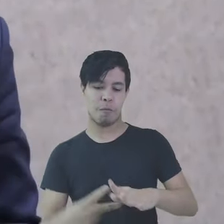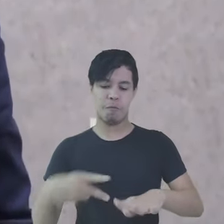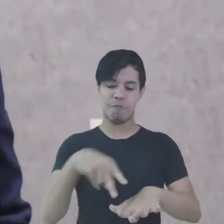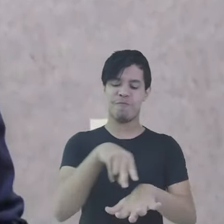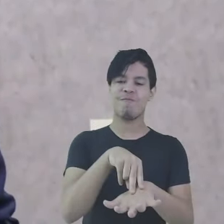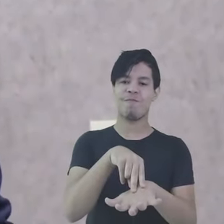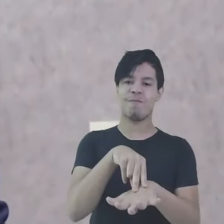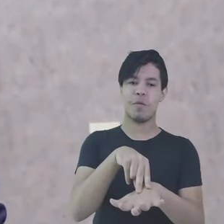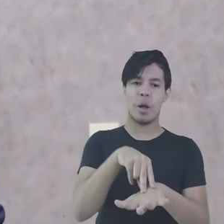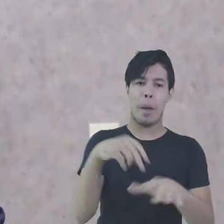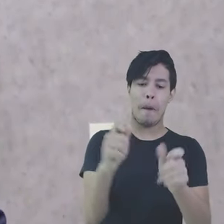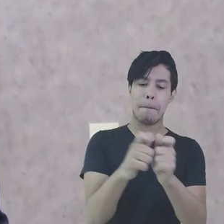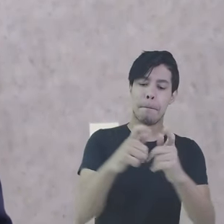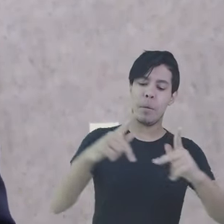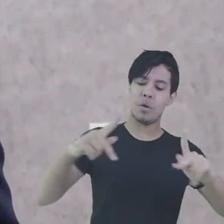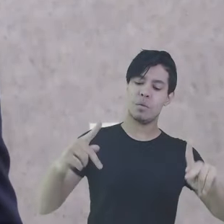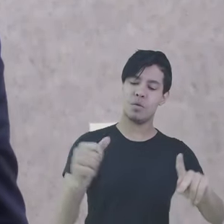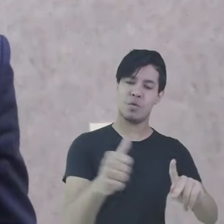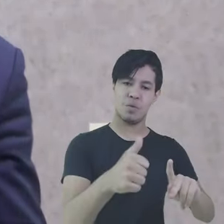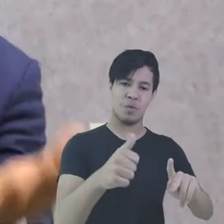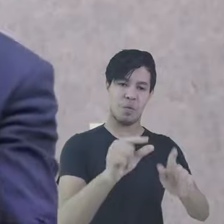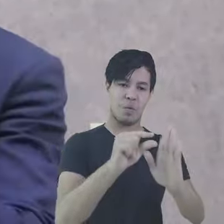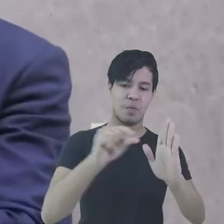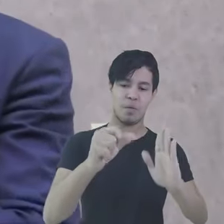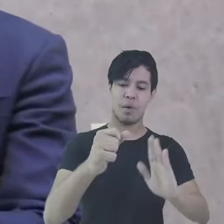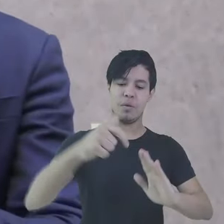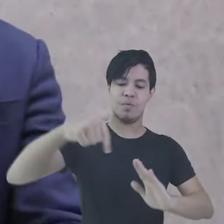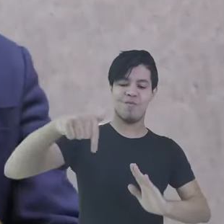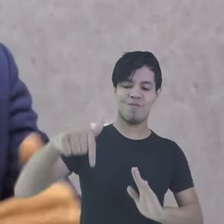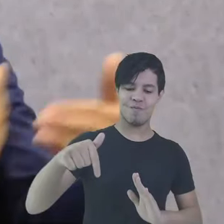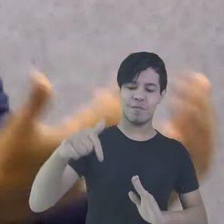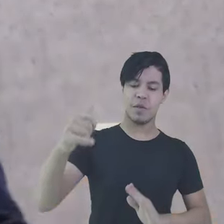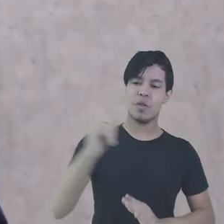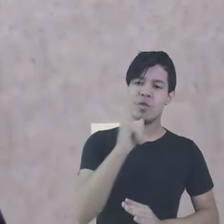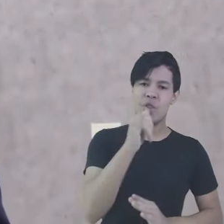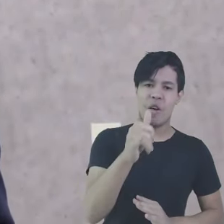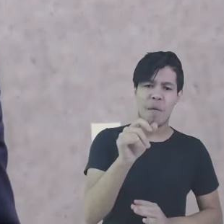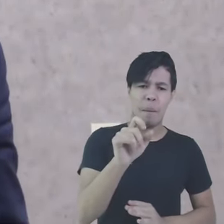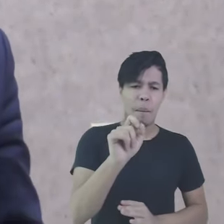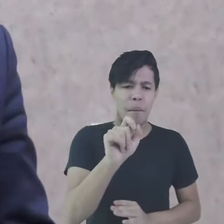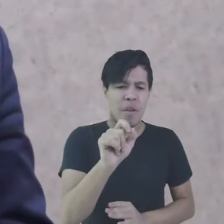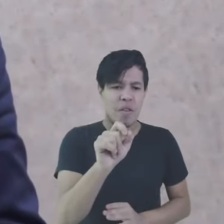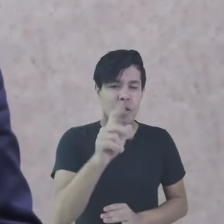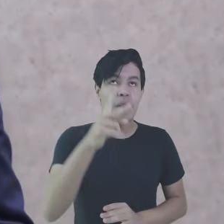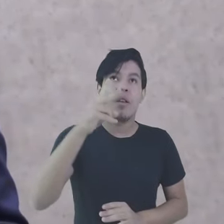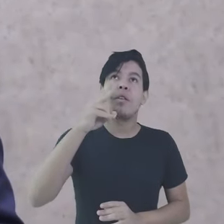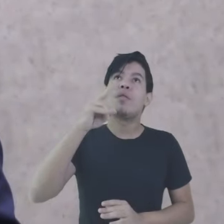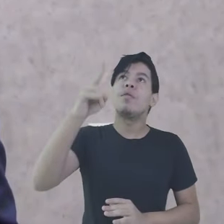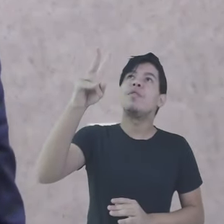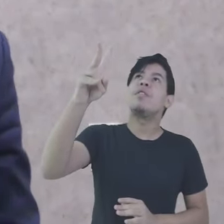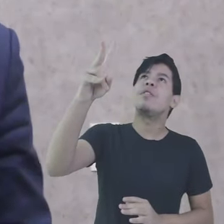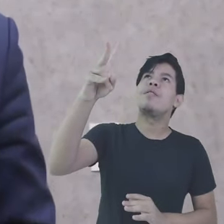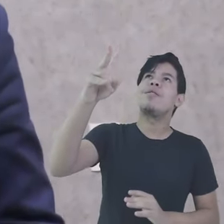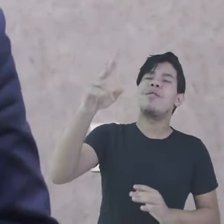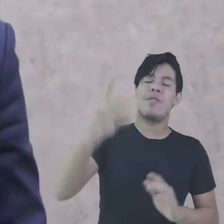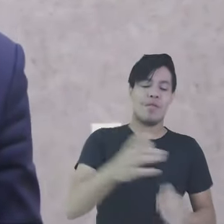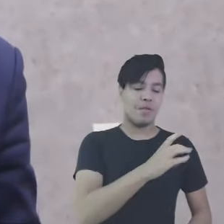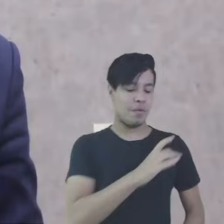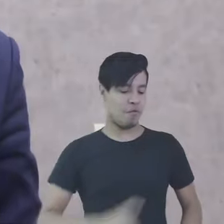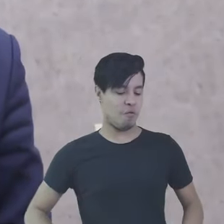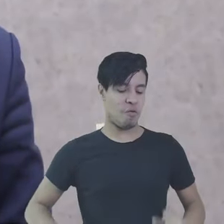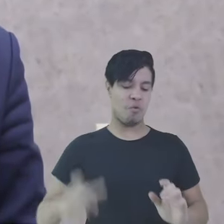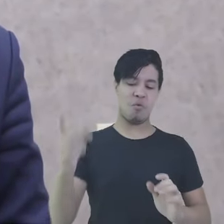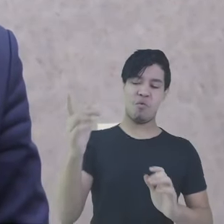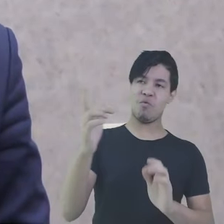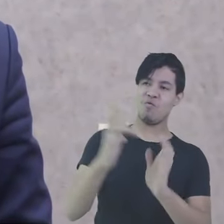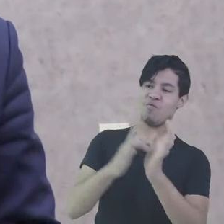teológica. Apocalipse 1, verso 7, fala que aqueles que transpassaram Cristo vão ressuscitar para vê-lo voltar. Jesus falou para os sacerdotes, vocês vão me ver